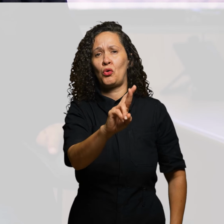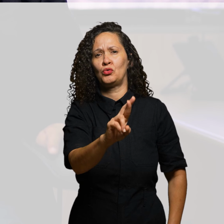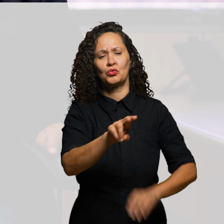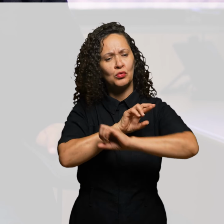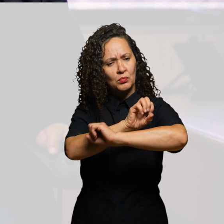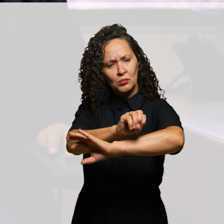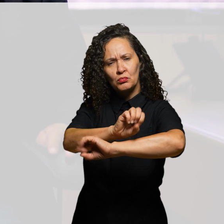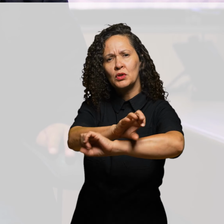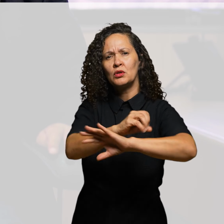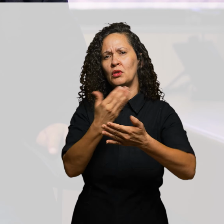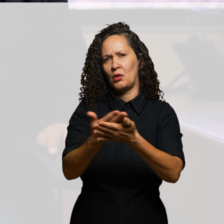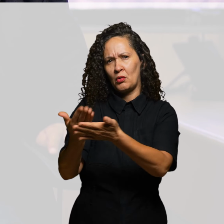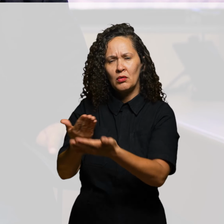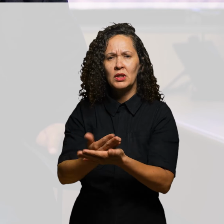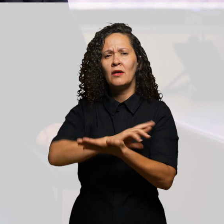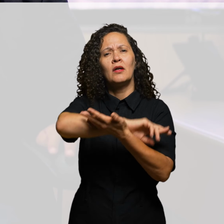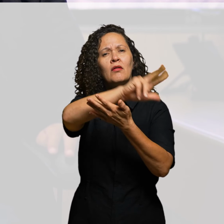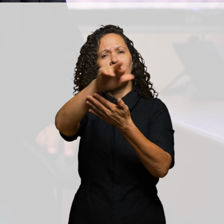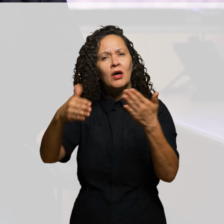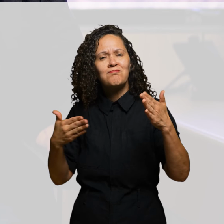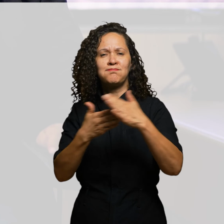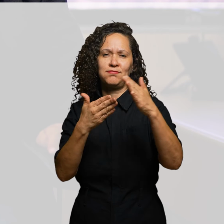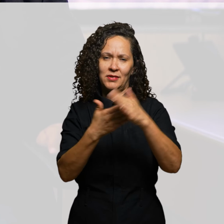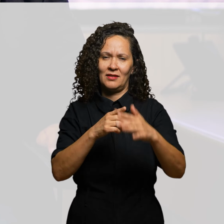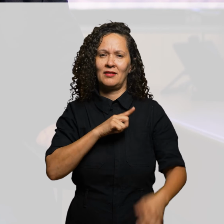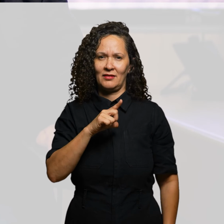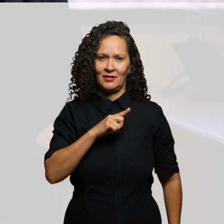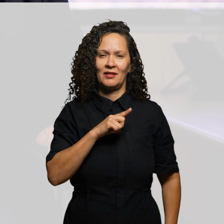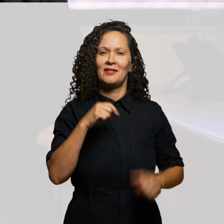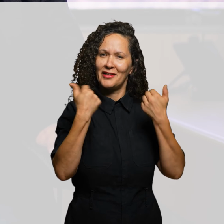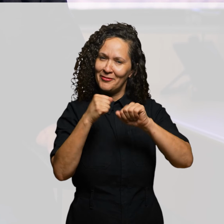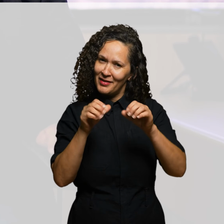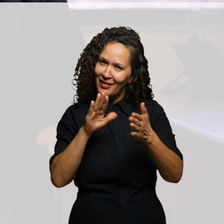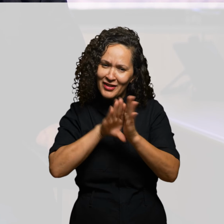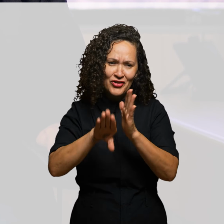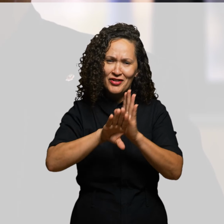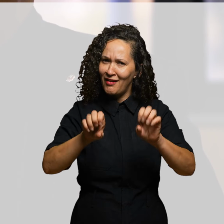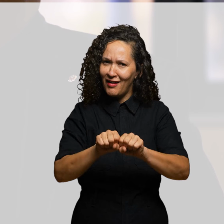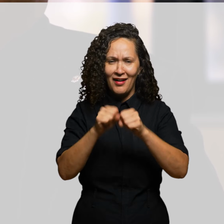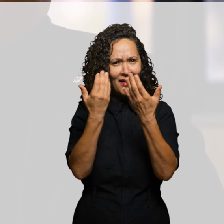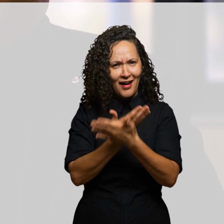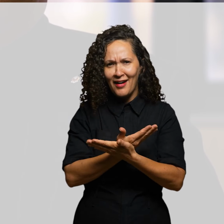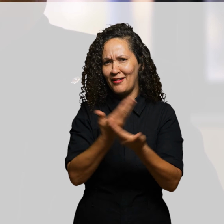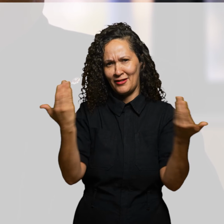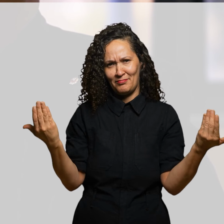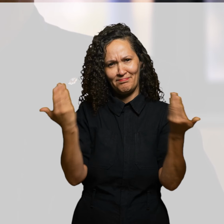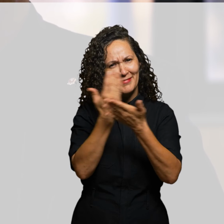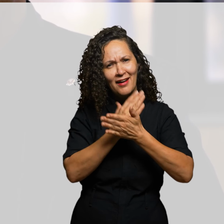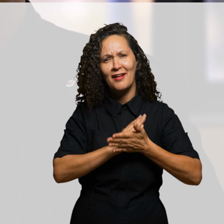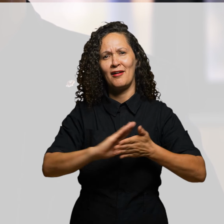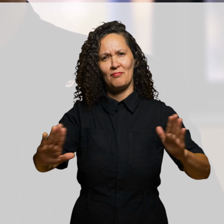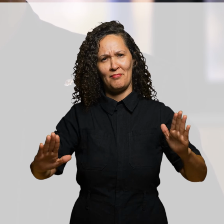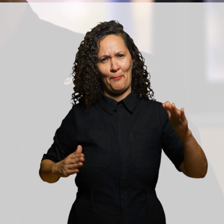educacional. Então, tem várias barreiras que têm que ser superadas. Então, a partir da superação